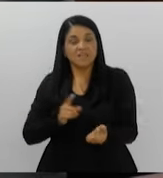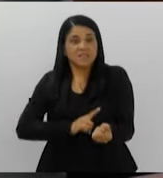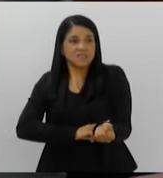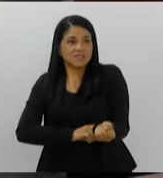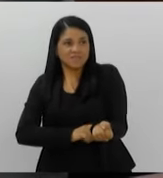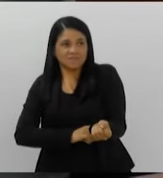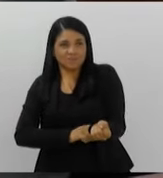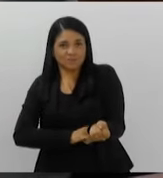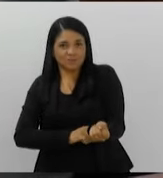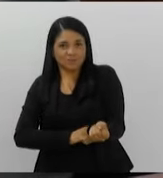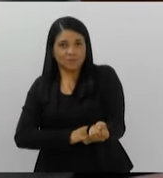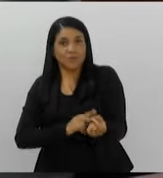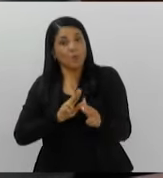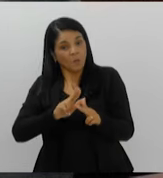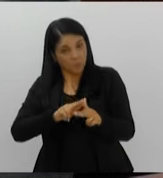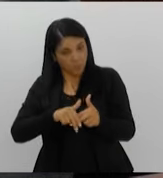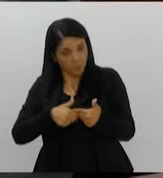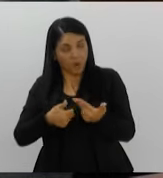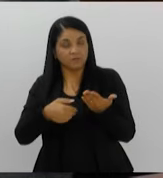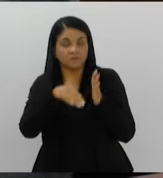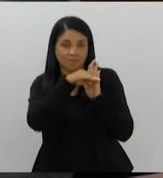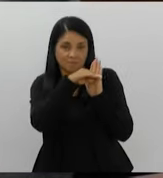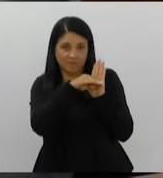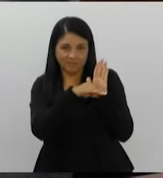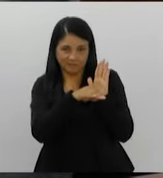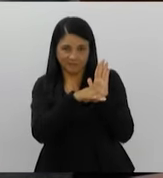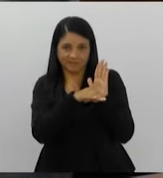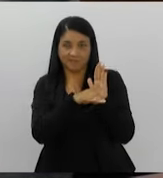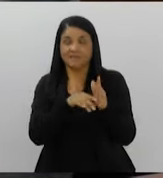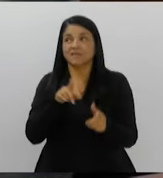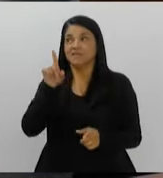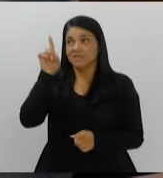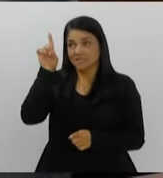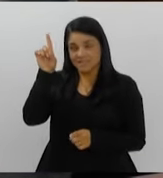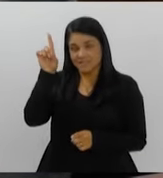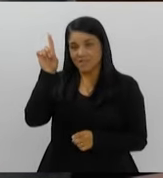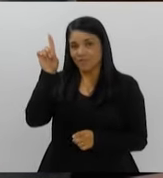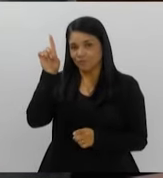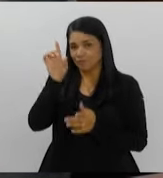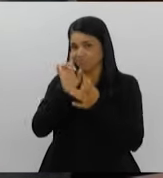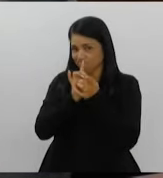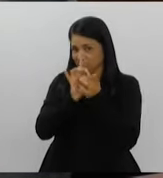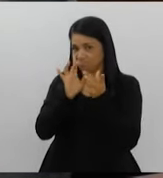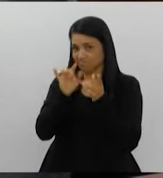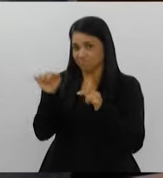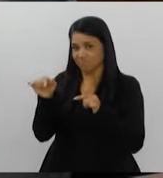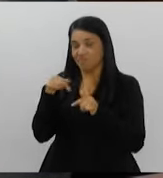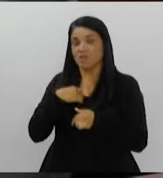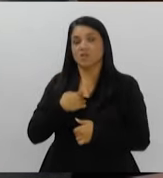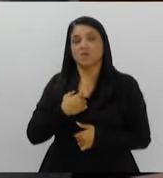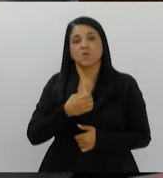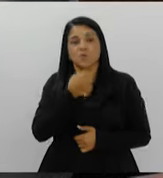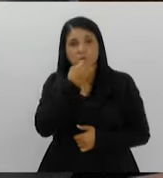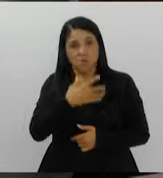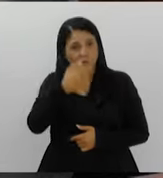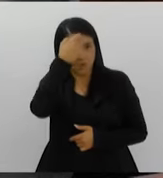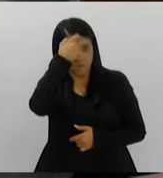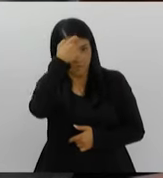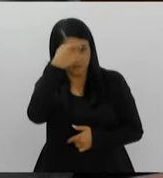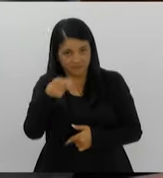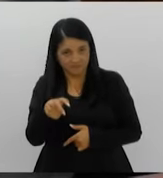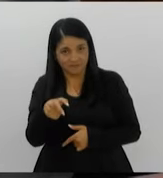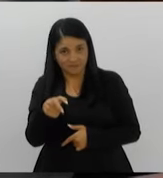nervosinho que estava por conta dessa pauta, que se Deus permitir e se o bom senso prevalecer, eu tenho a